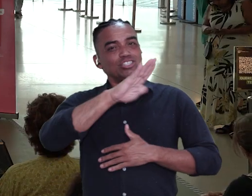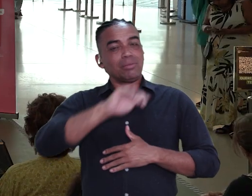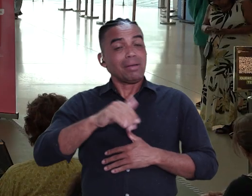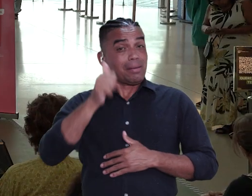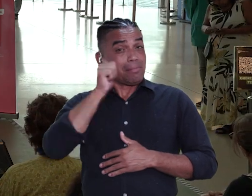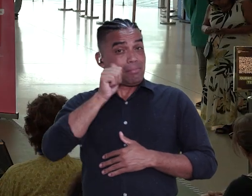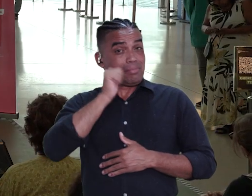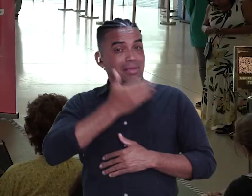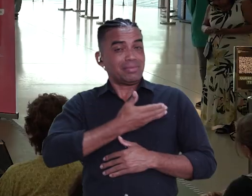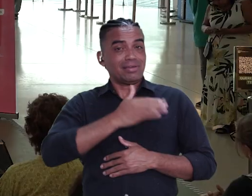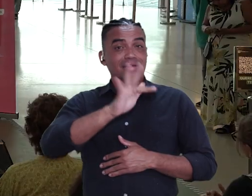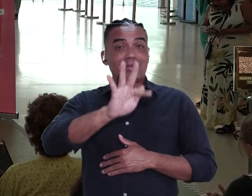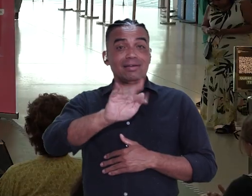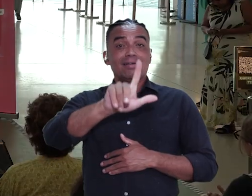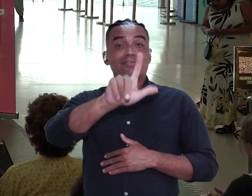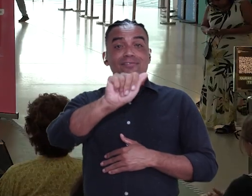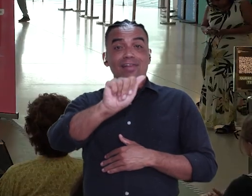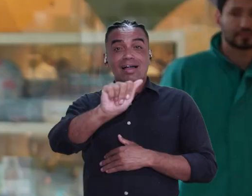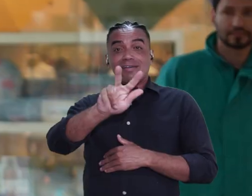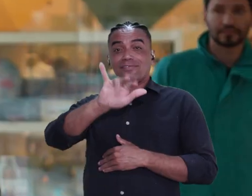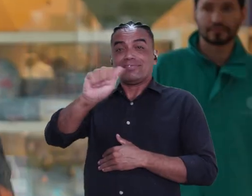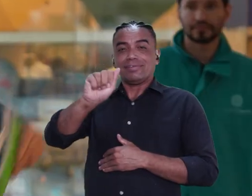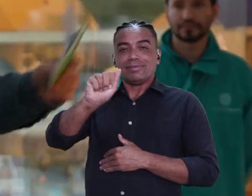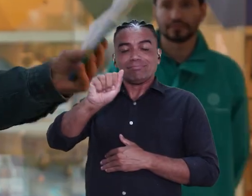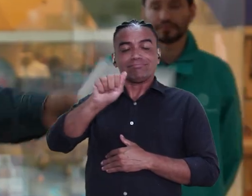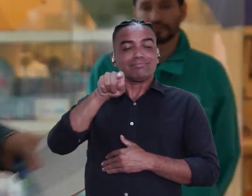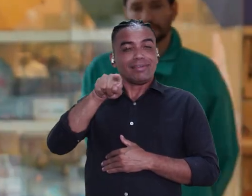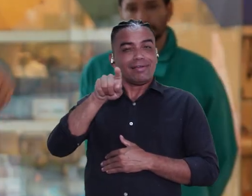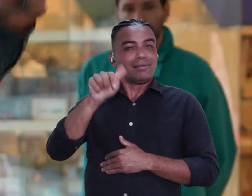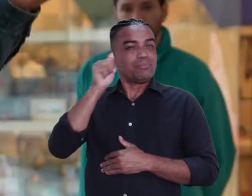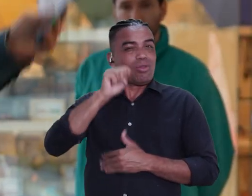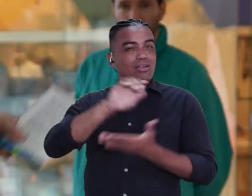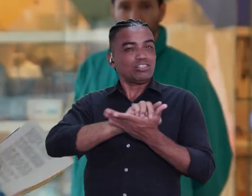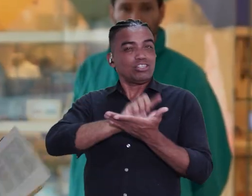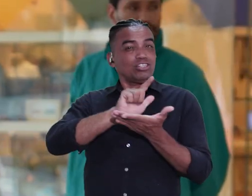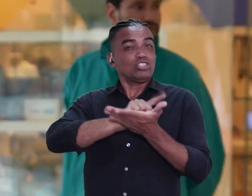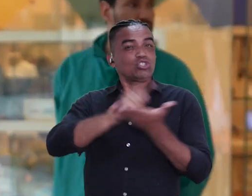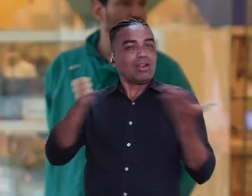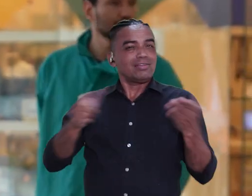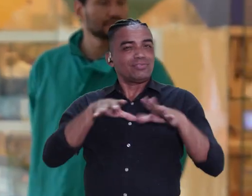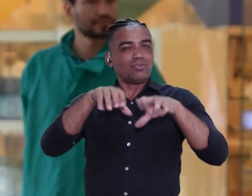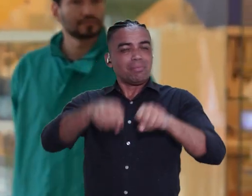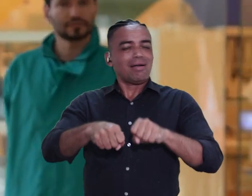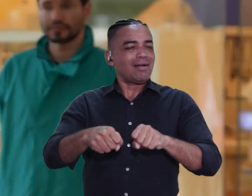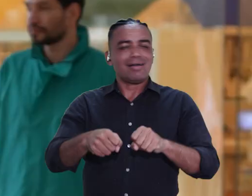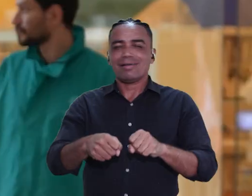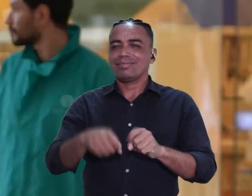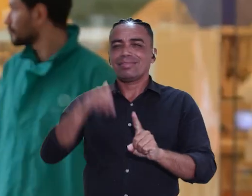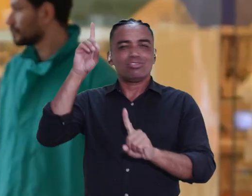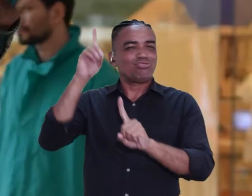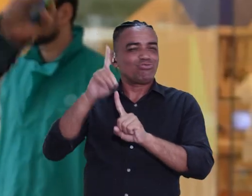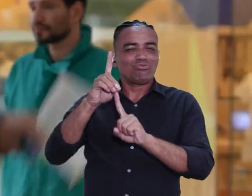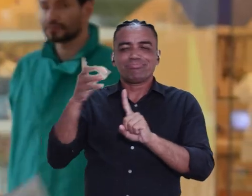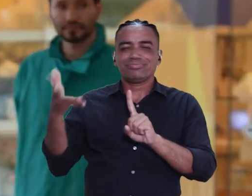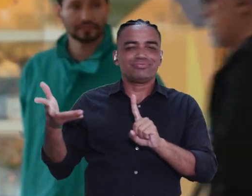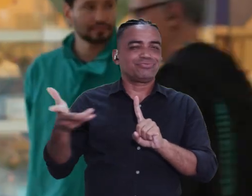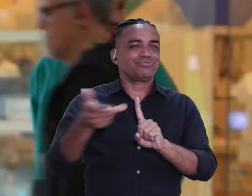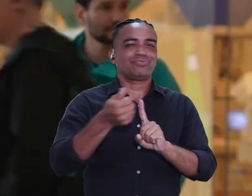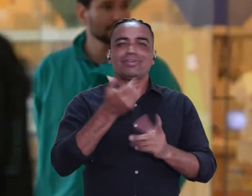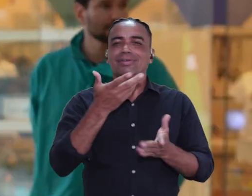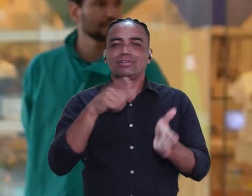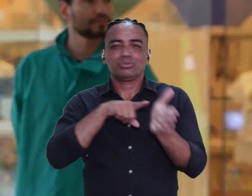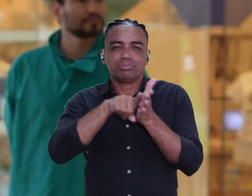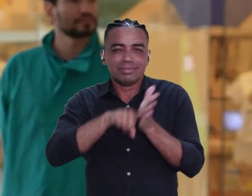chamar a minha amiga Flávia Oliveira. Flávia é uma jornalista multitalentosa, ela faz o dever de casa como